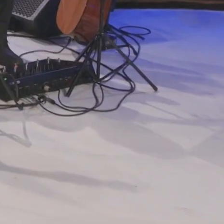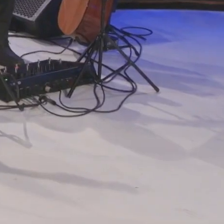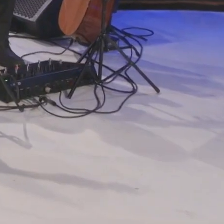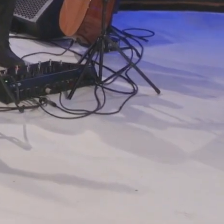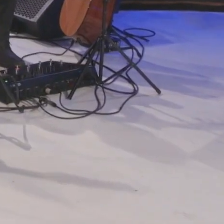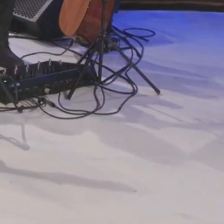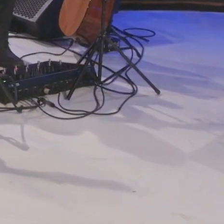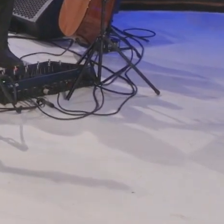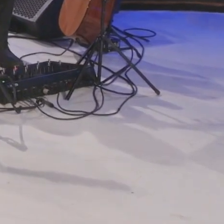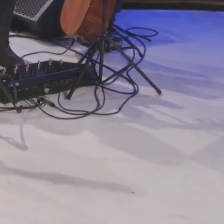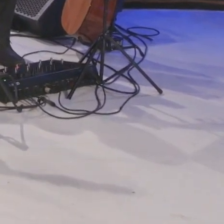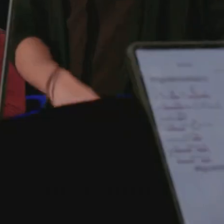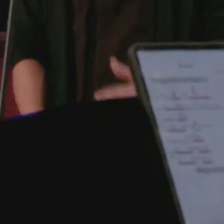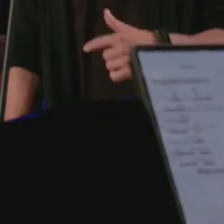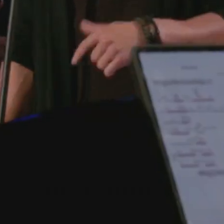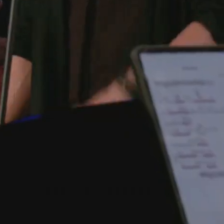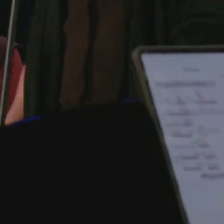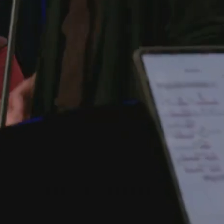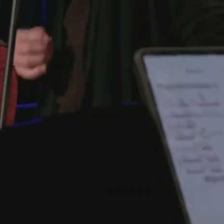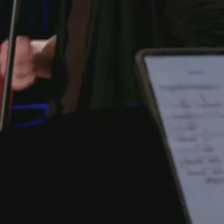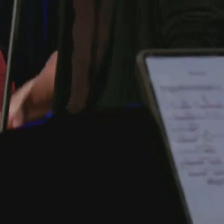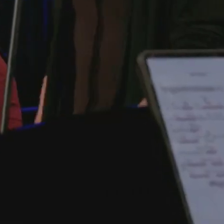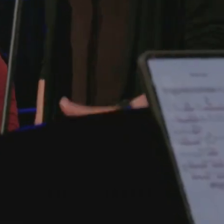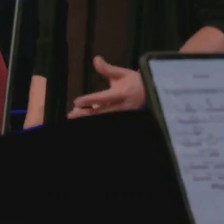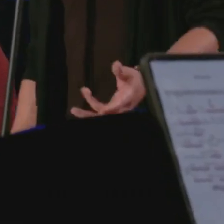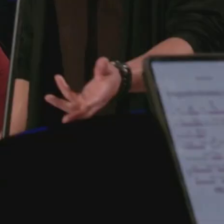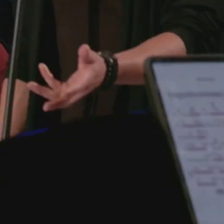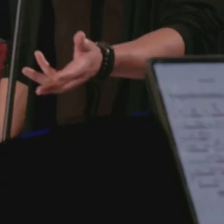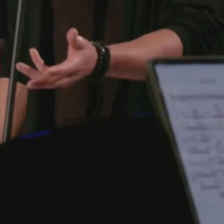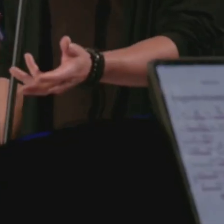cantando, por baixo da terra,